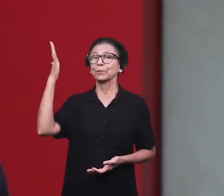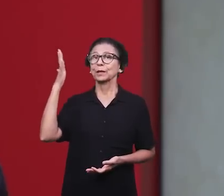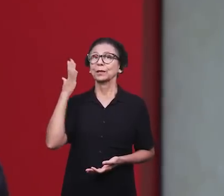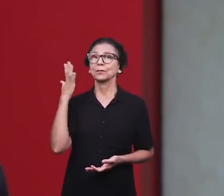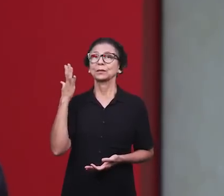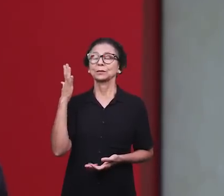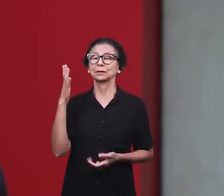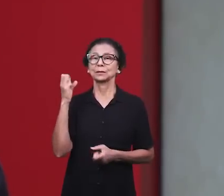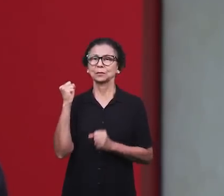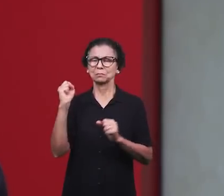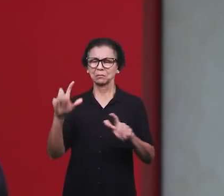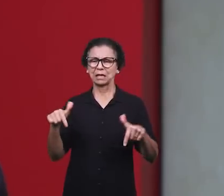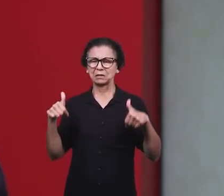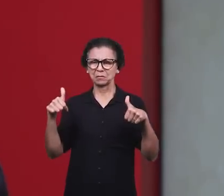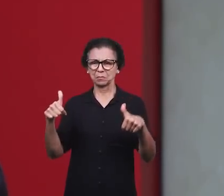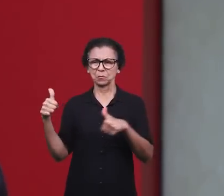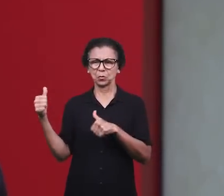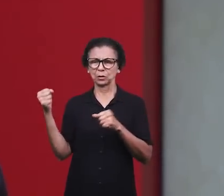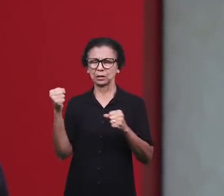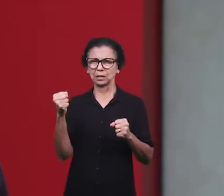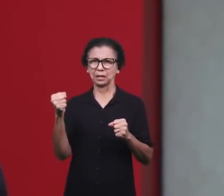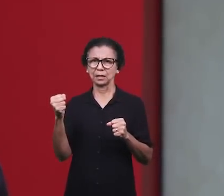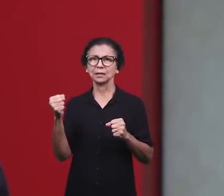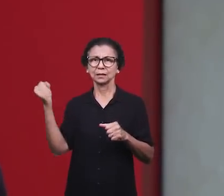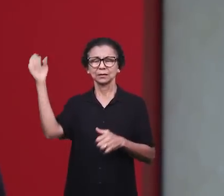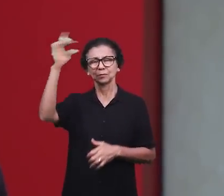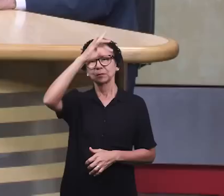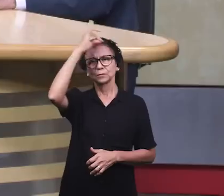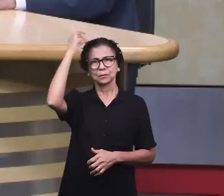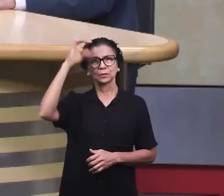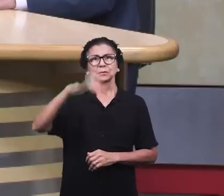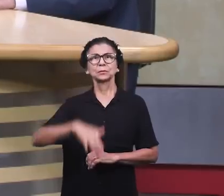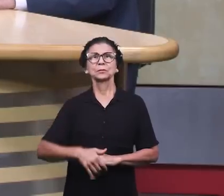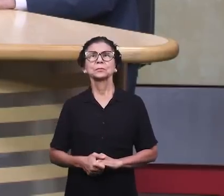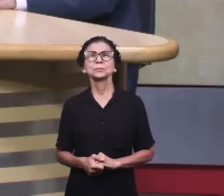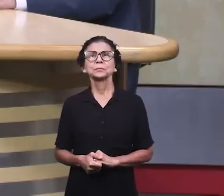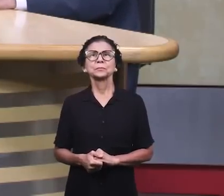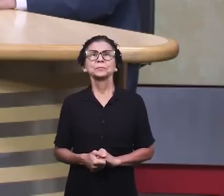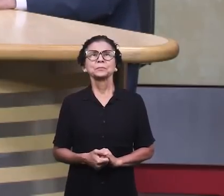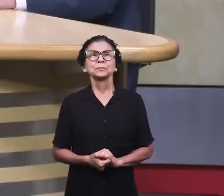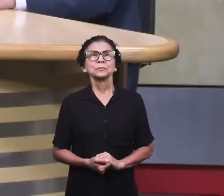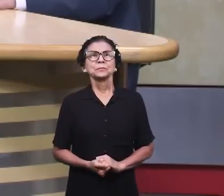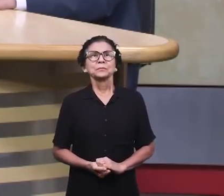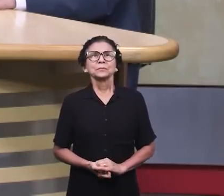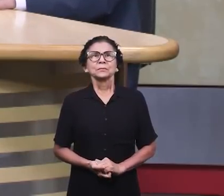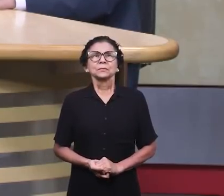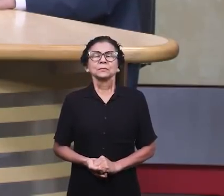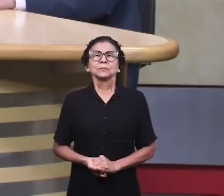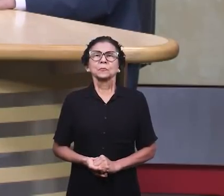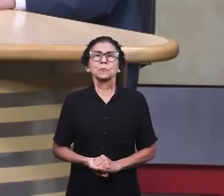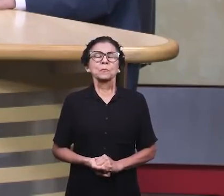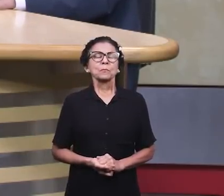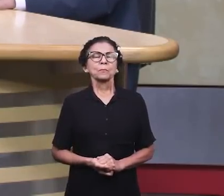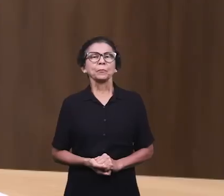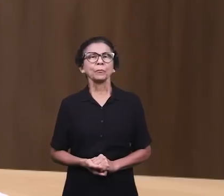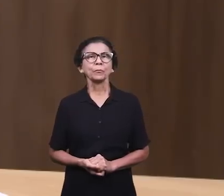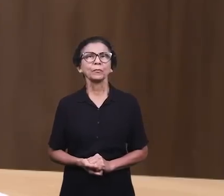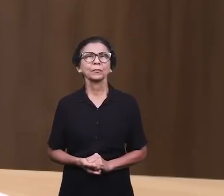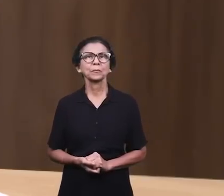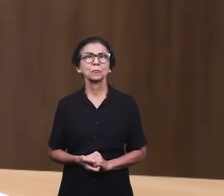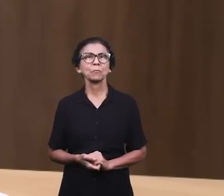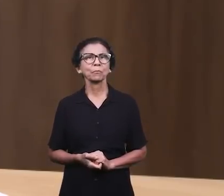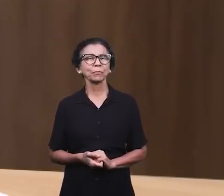poderosa operação do Espírito Santo durante aquele hino. Coisa maravilhosa. Gilson, quando o senhor deu... Você sabe qual foi a primeira